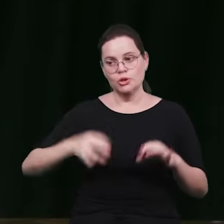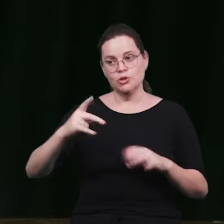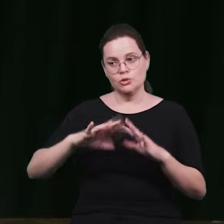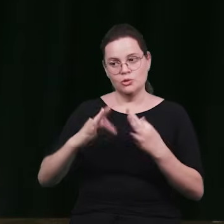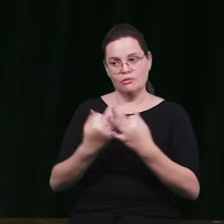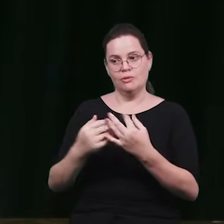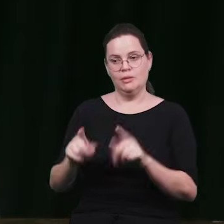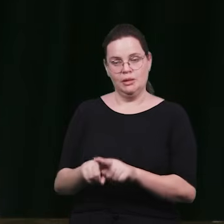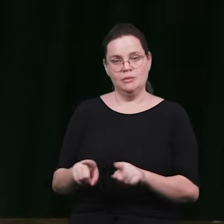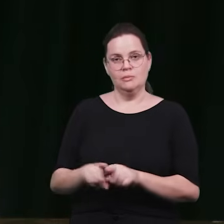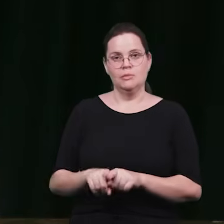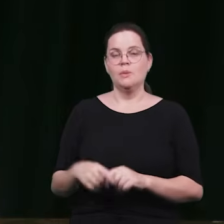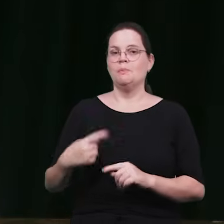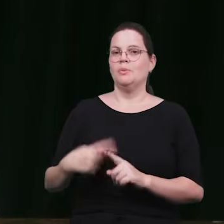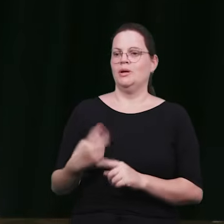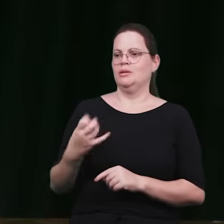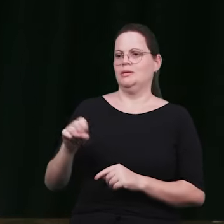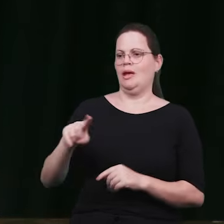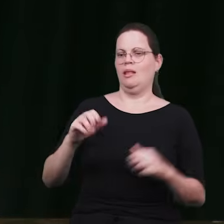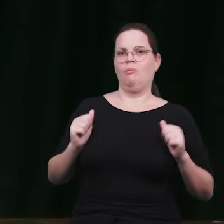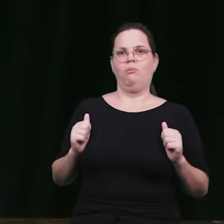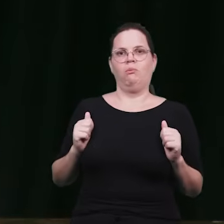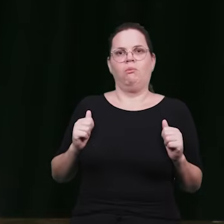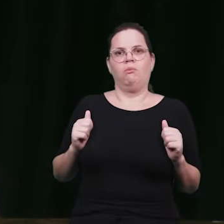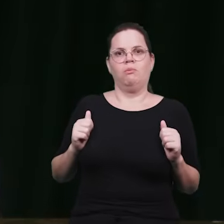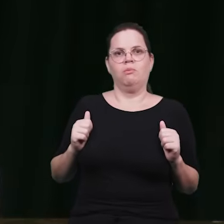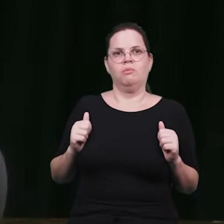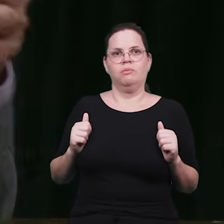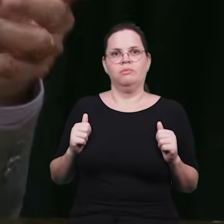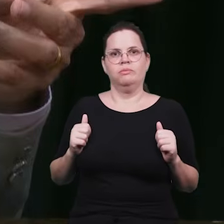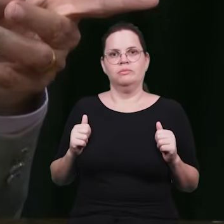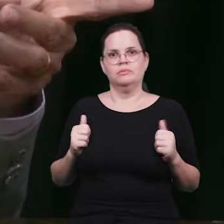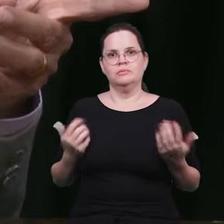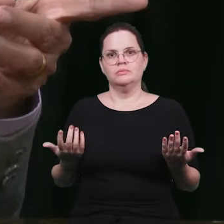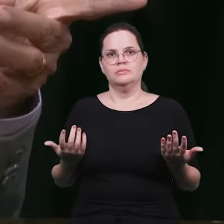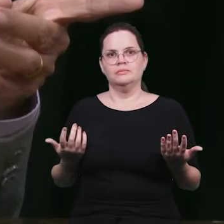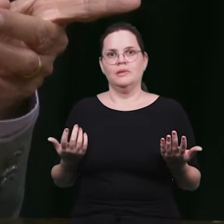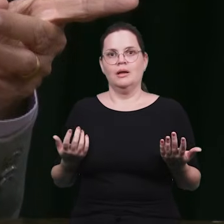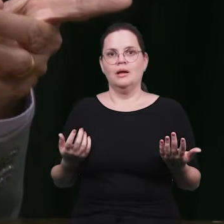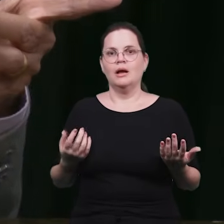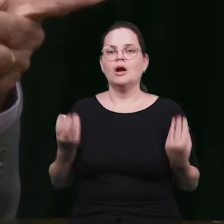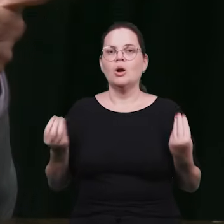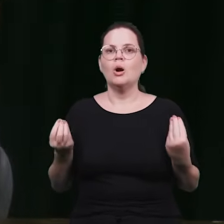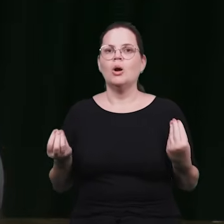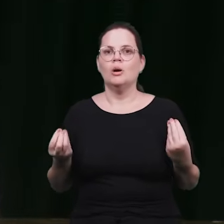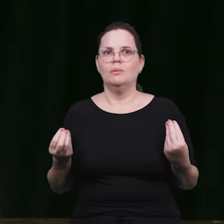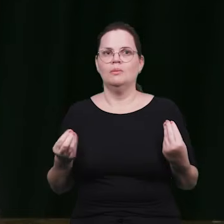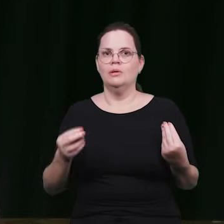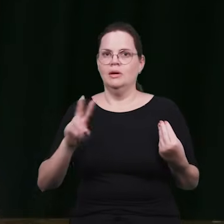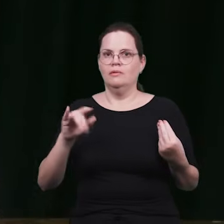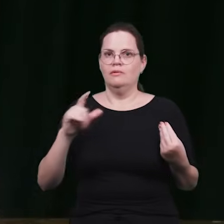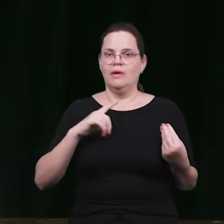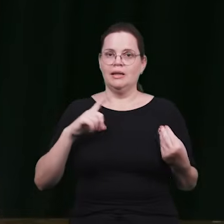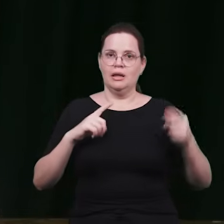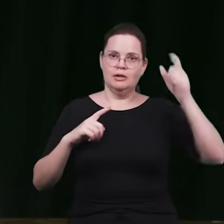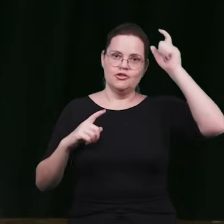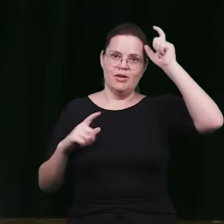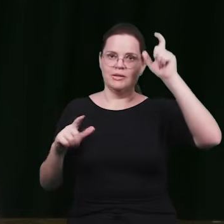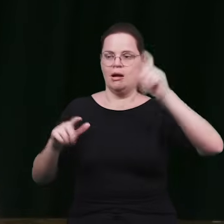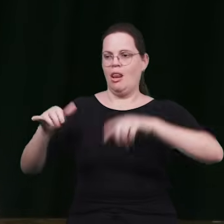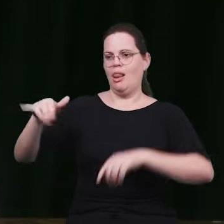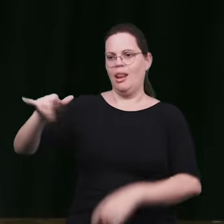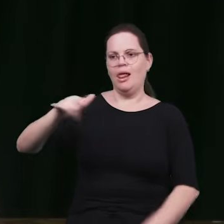porque se eles não fossem usados, estariam debaixo do domínio do adversário. Da verdade. mesma maneira, se